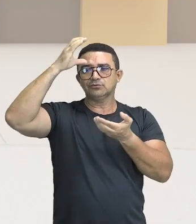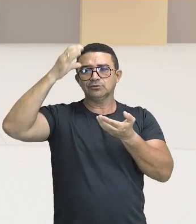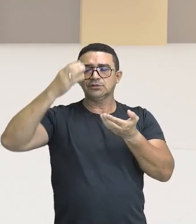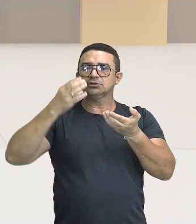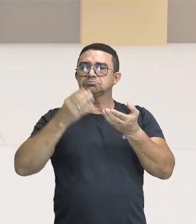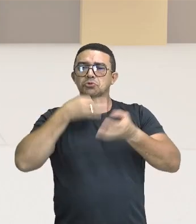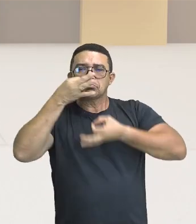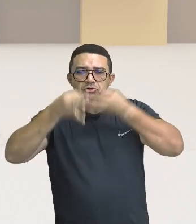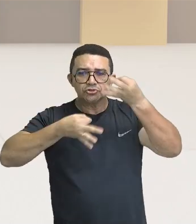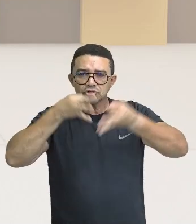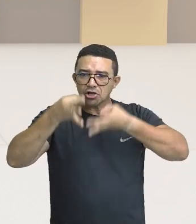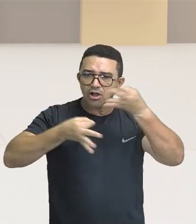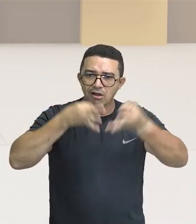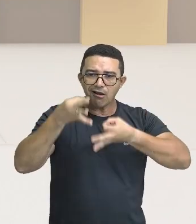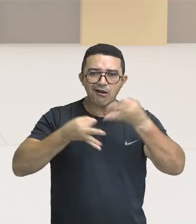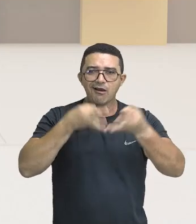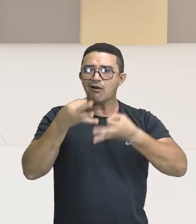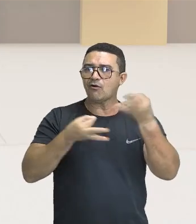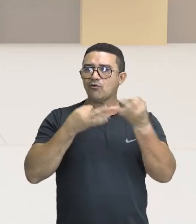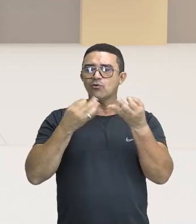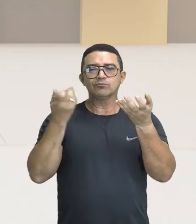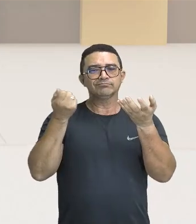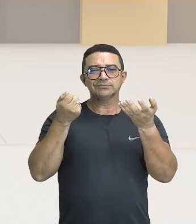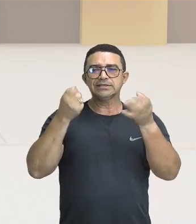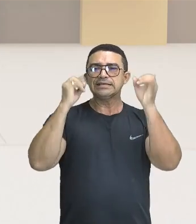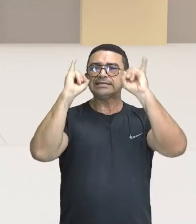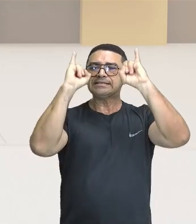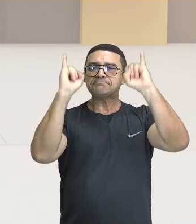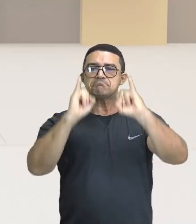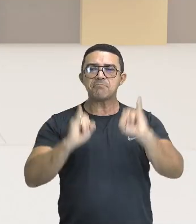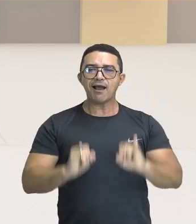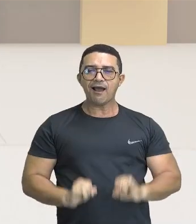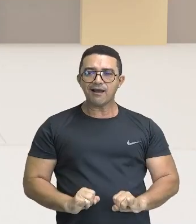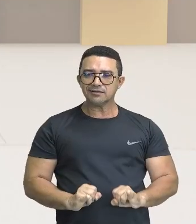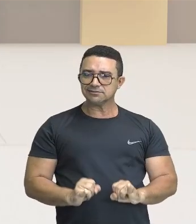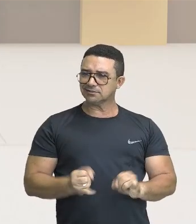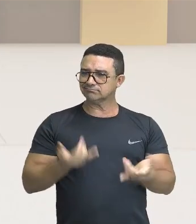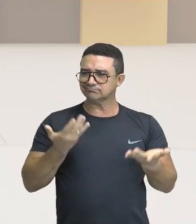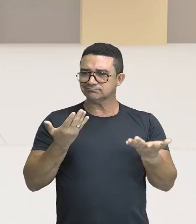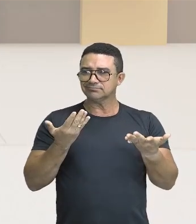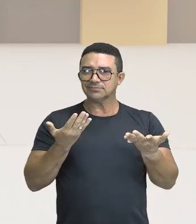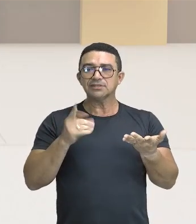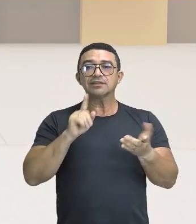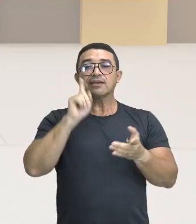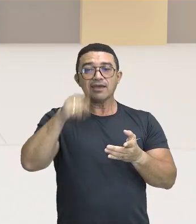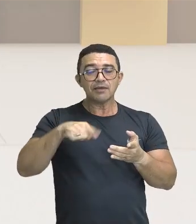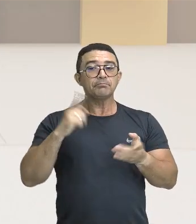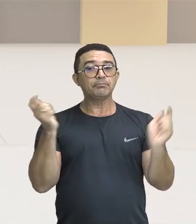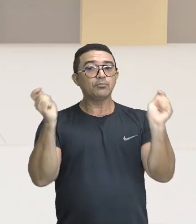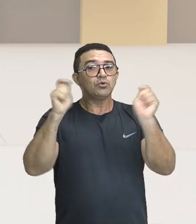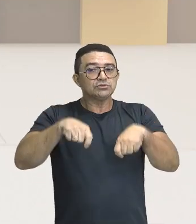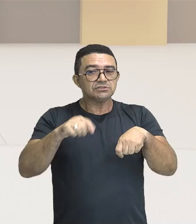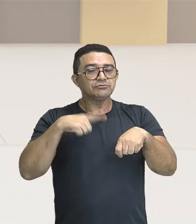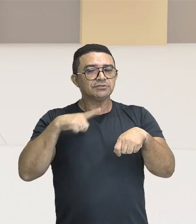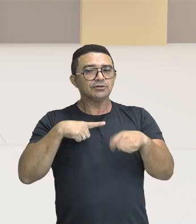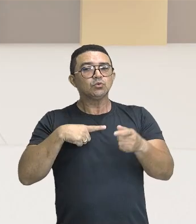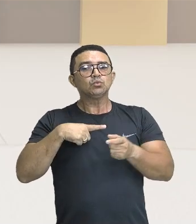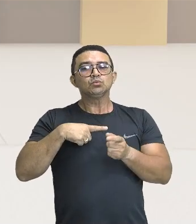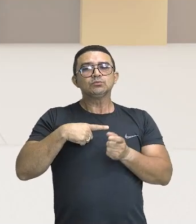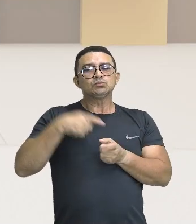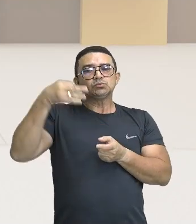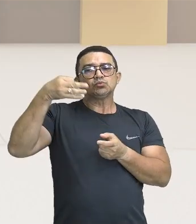de opiniões, de imagens que nos permitem evocar um dado